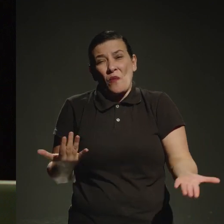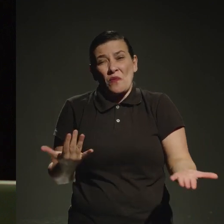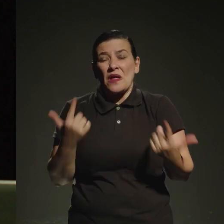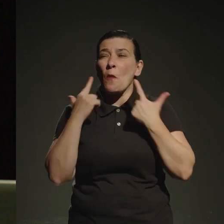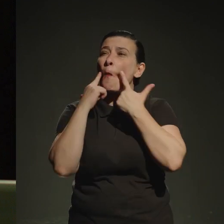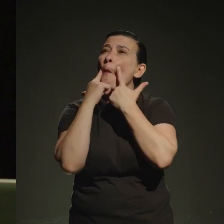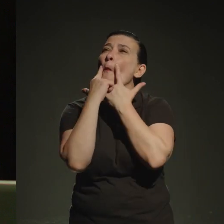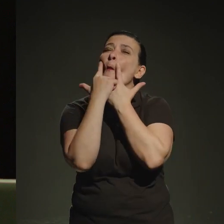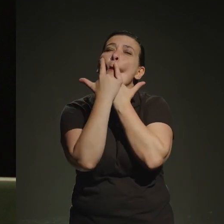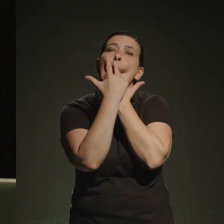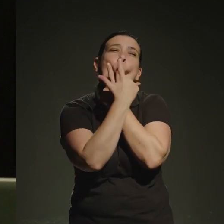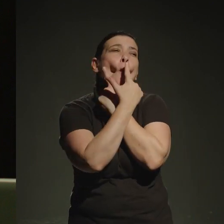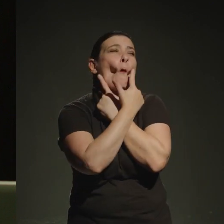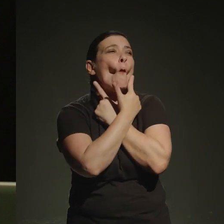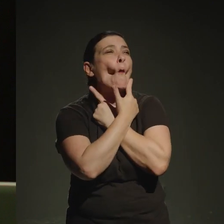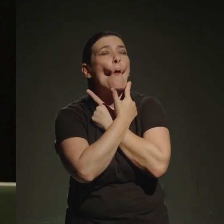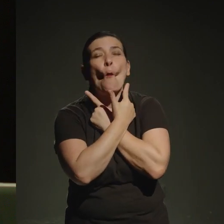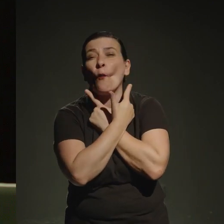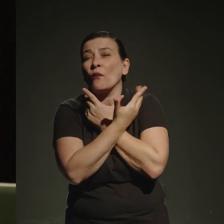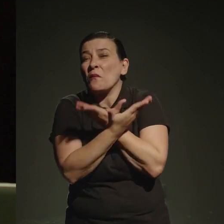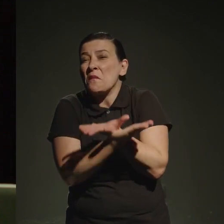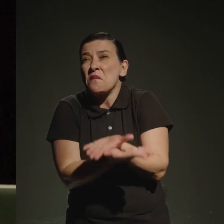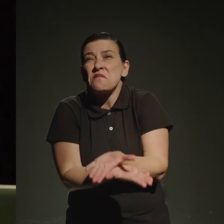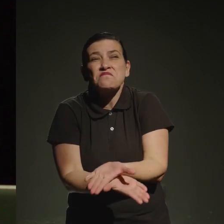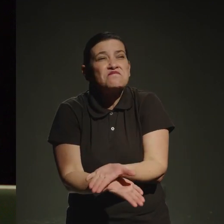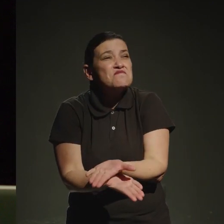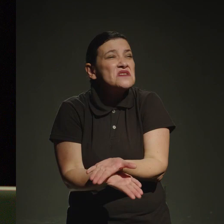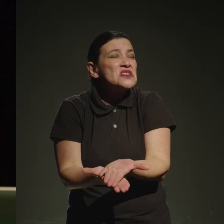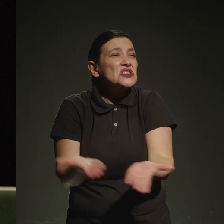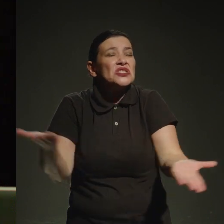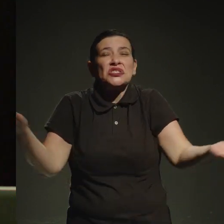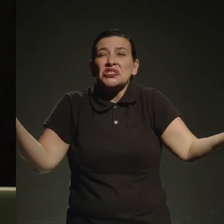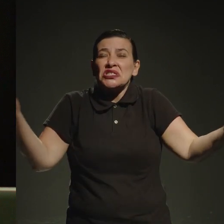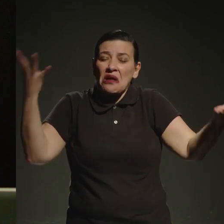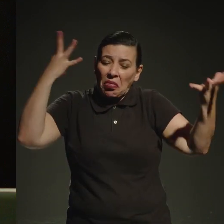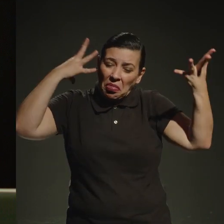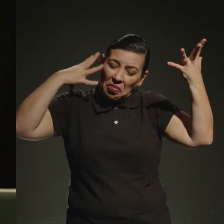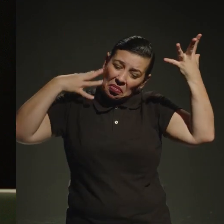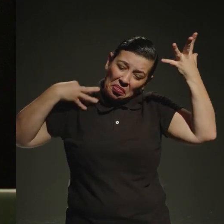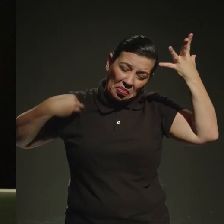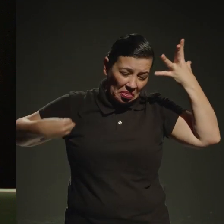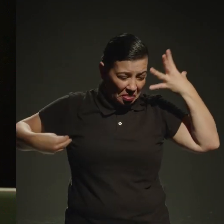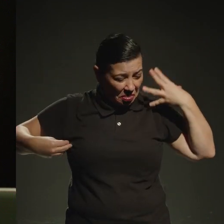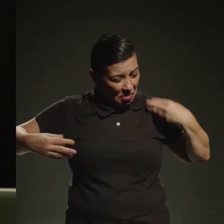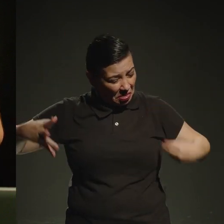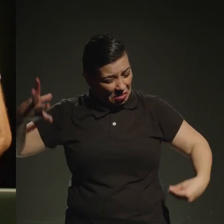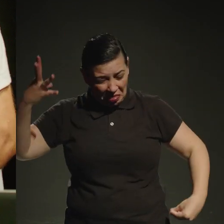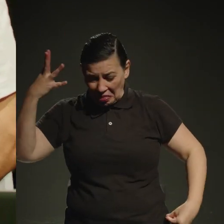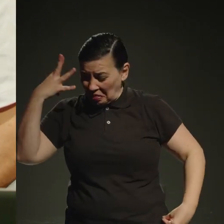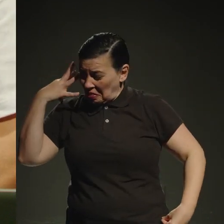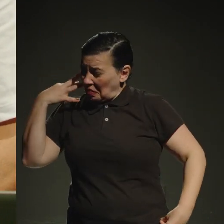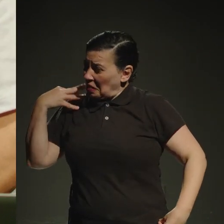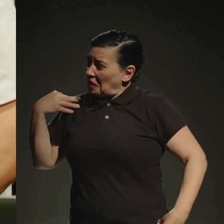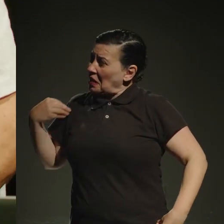que foram-se meus molares e me fugiram os fios de cabelo, como que